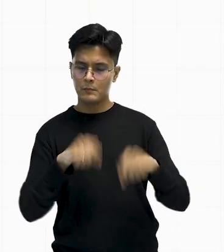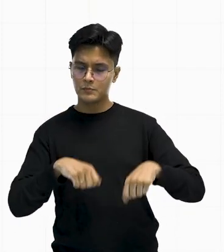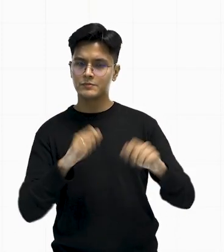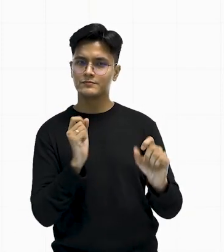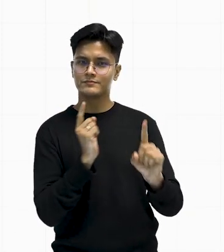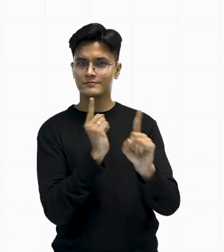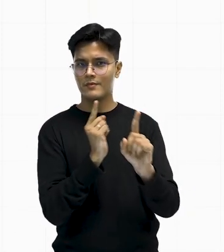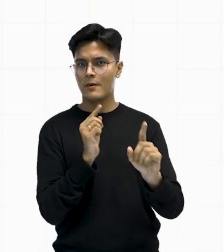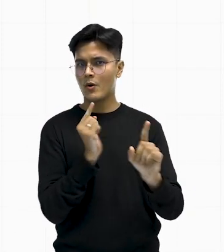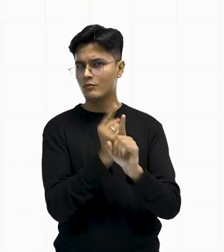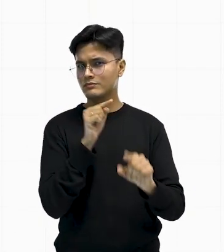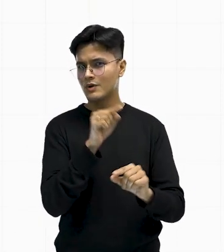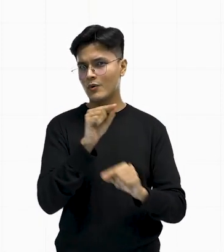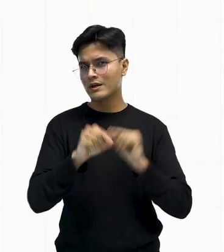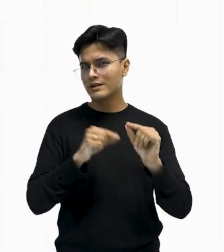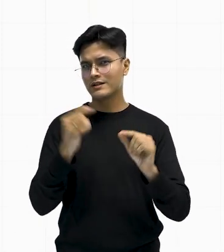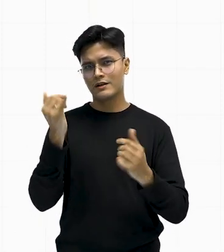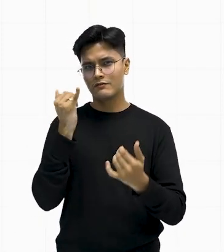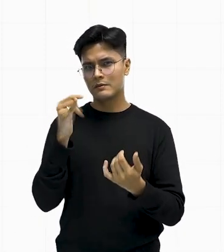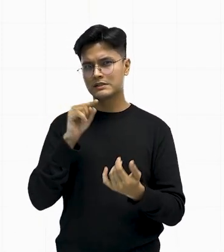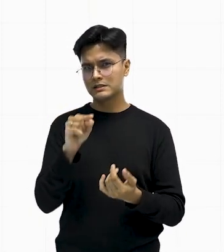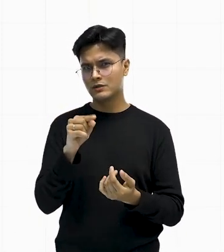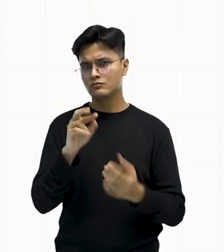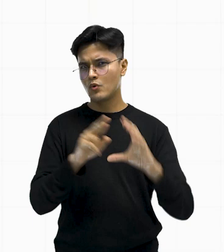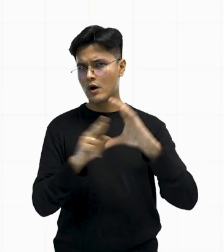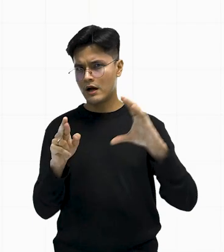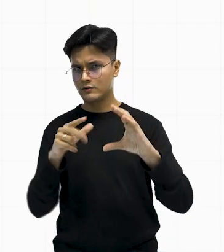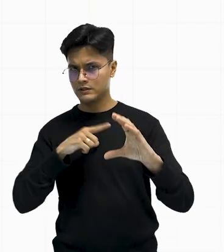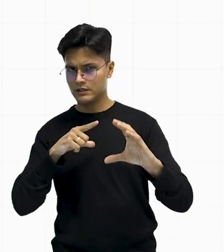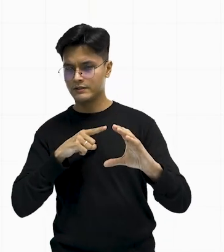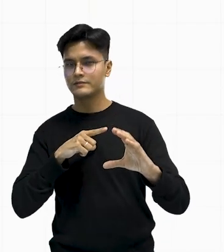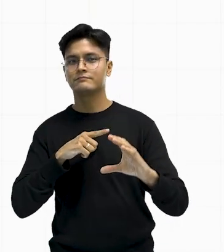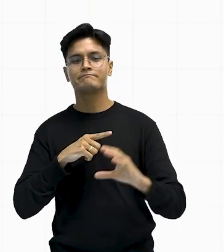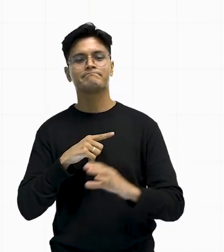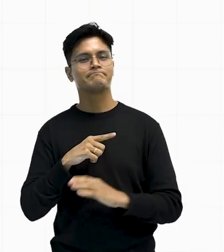essa questão informou a medida do raio, tá? Mas